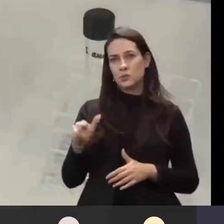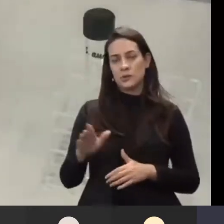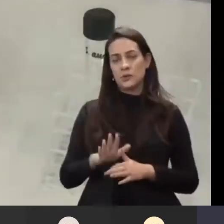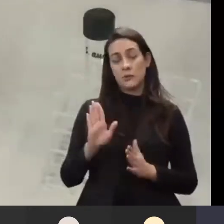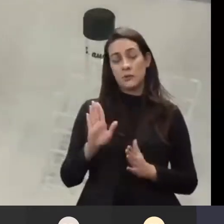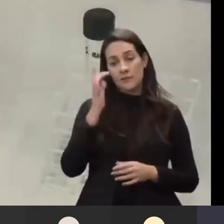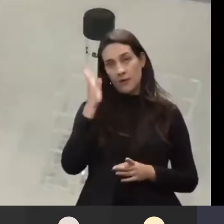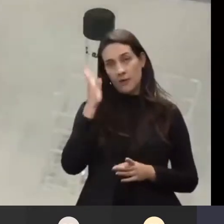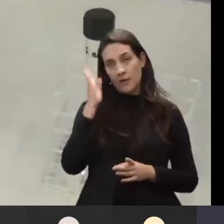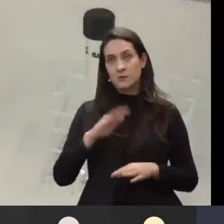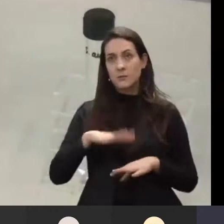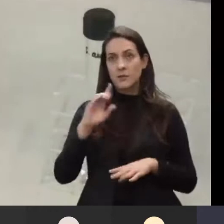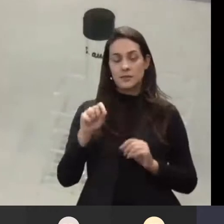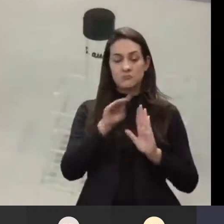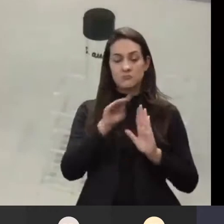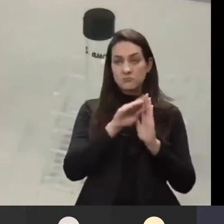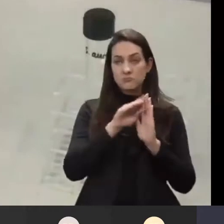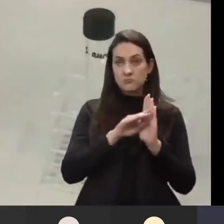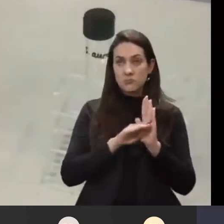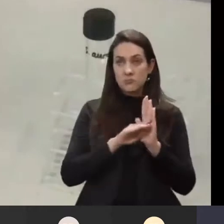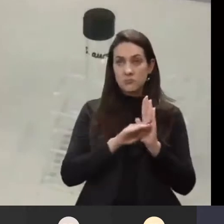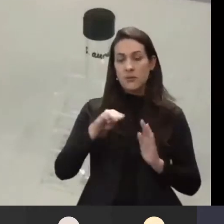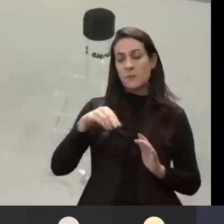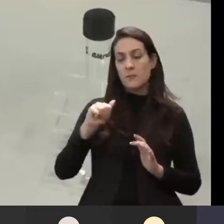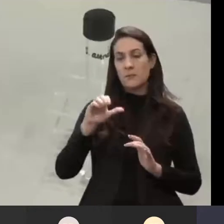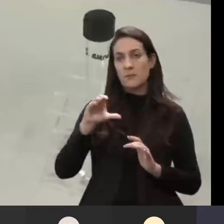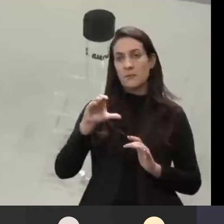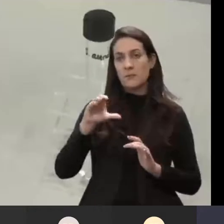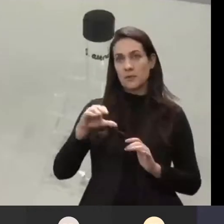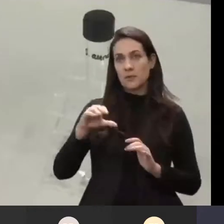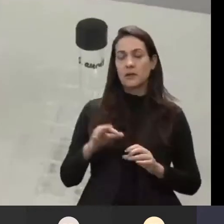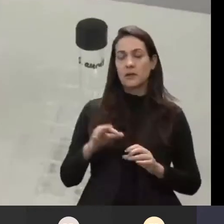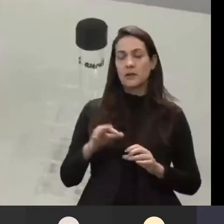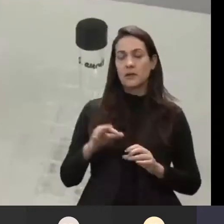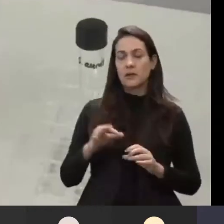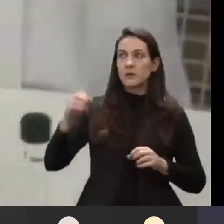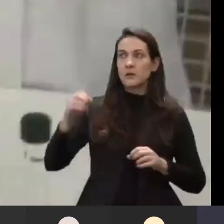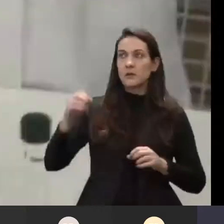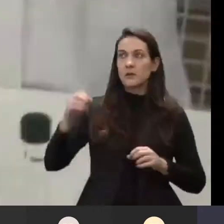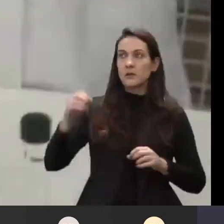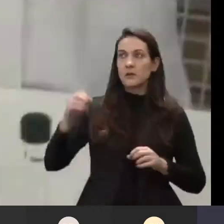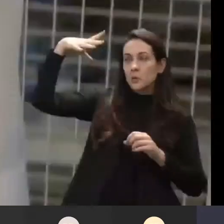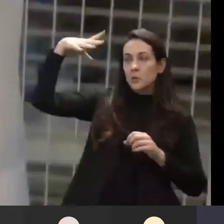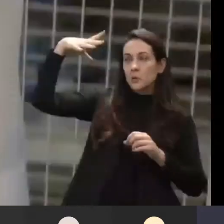E aí, então, você vai olhar contra a luz e na altura dos seus olhos